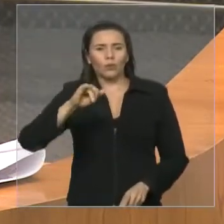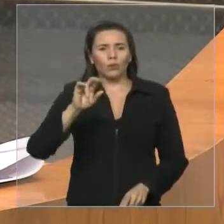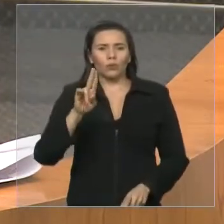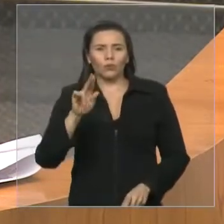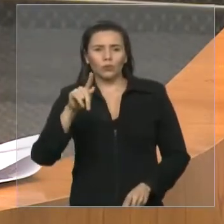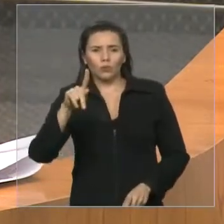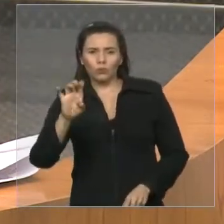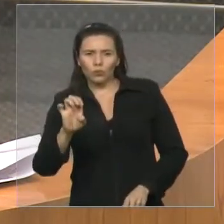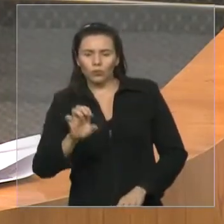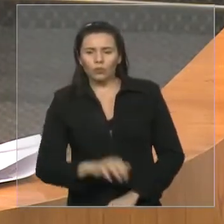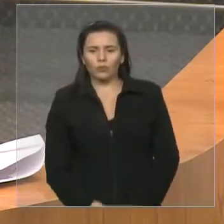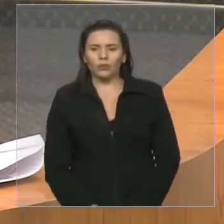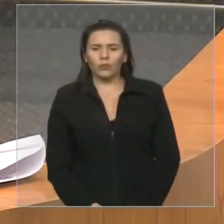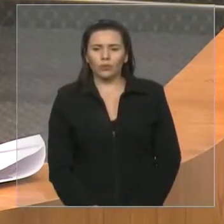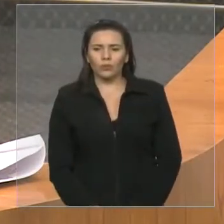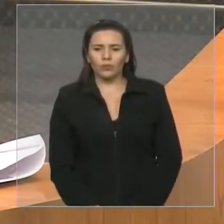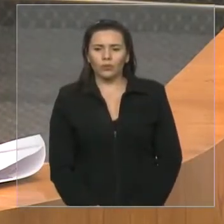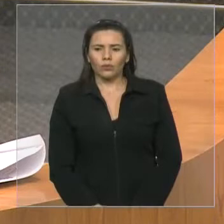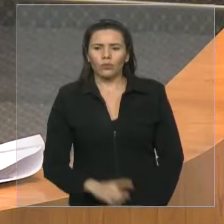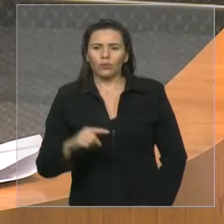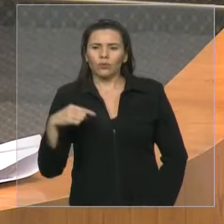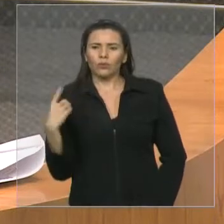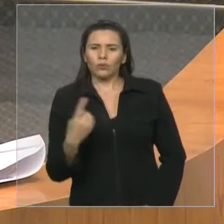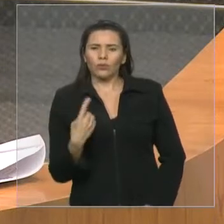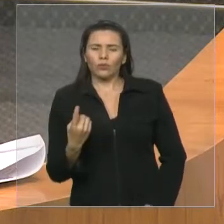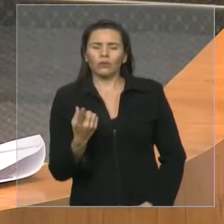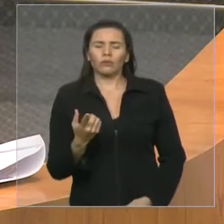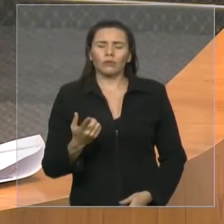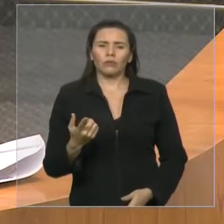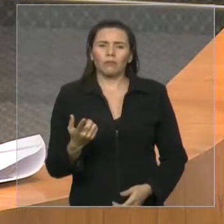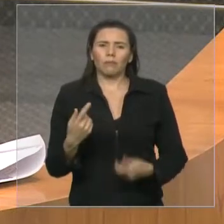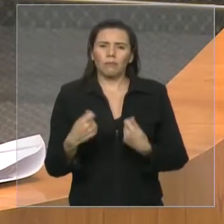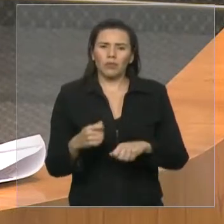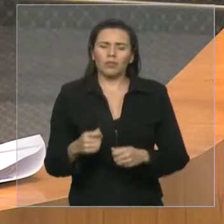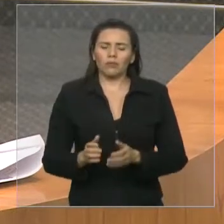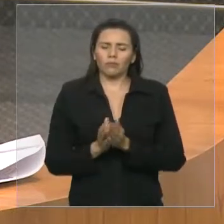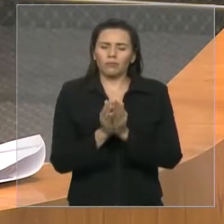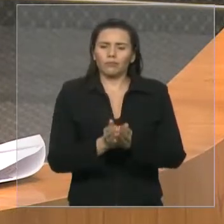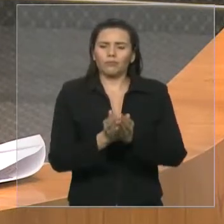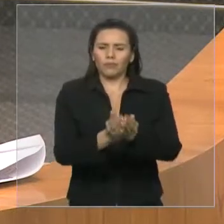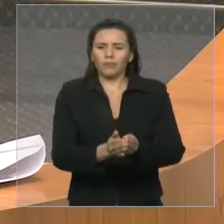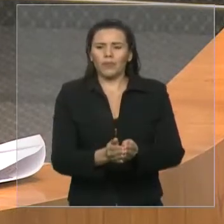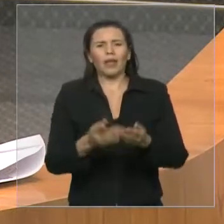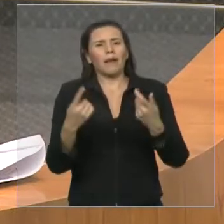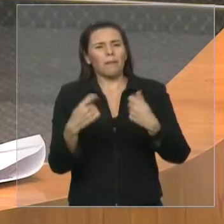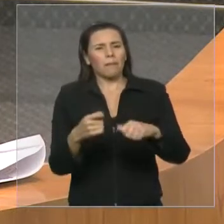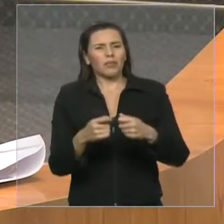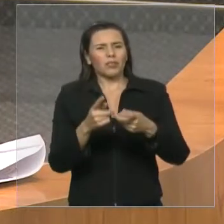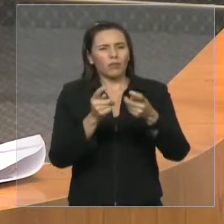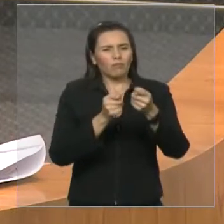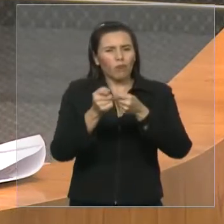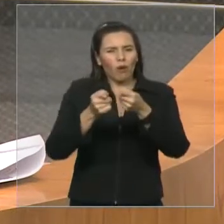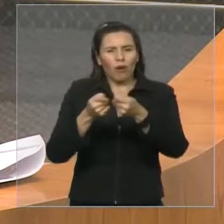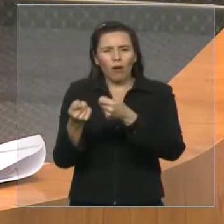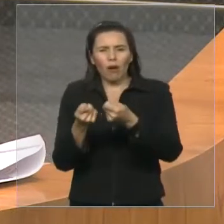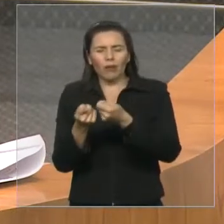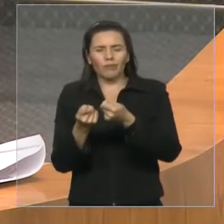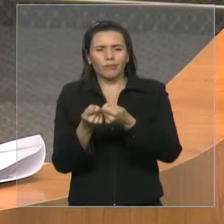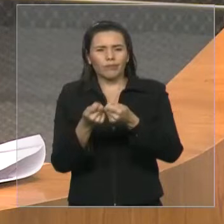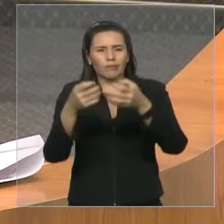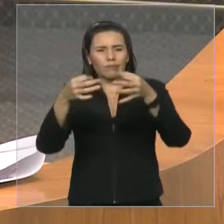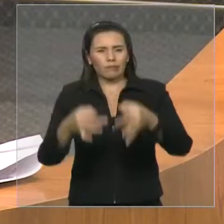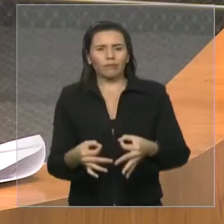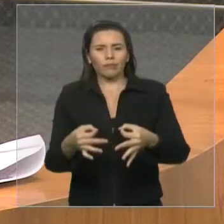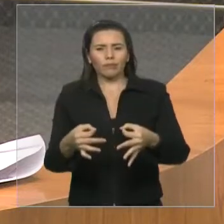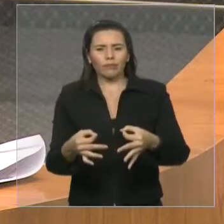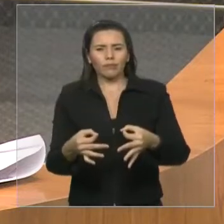para baixo, com todo mundo andar de ferribote, agora que vem descobrir isso, que é preciso um gerenciamento perfeito, correto, iluminado para poder fazer